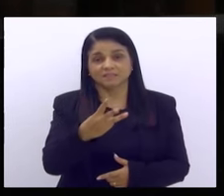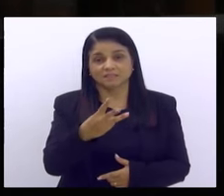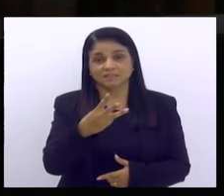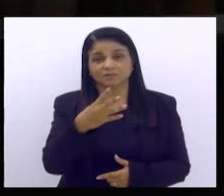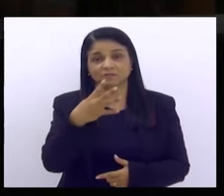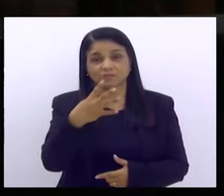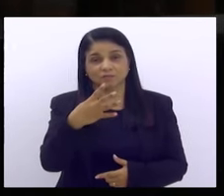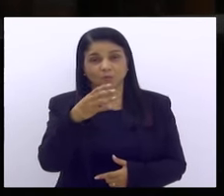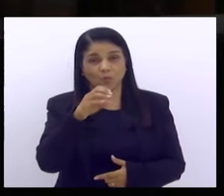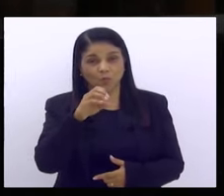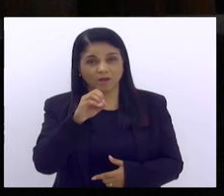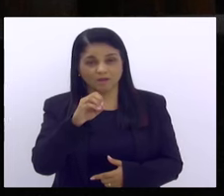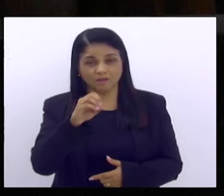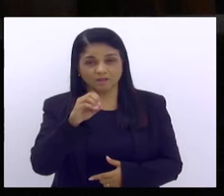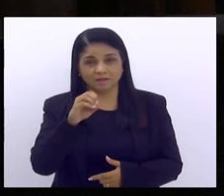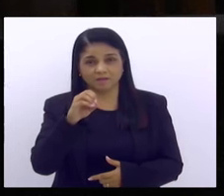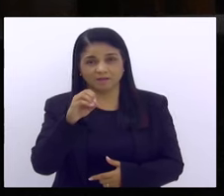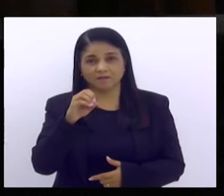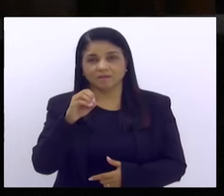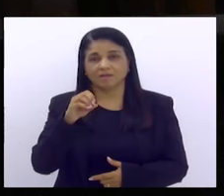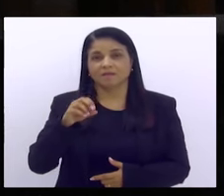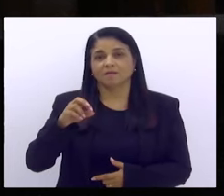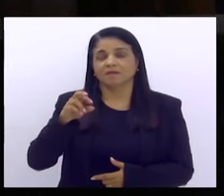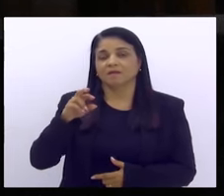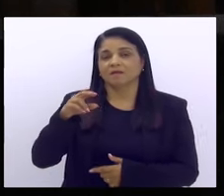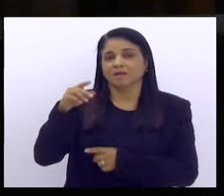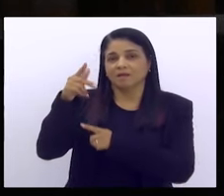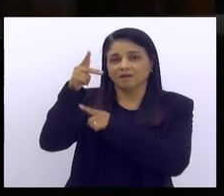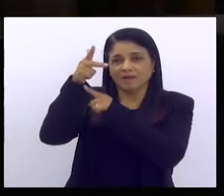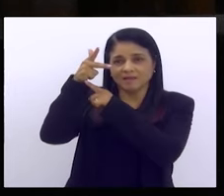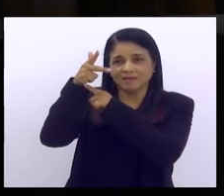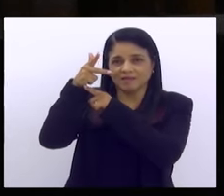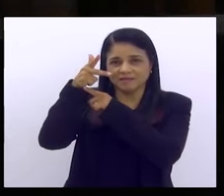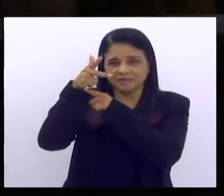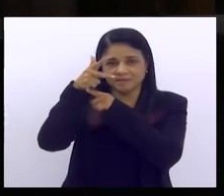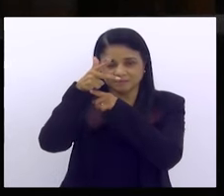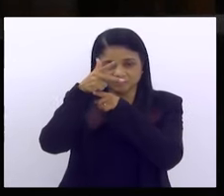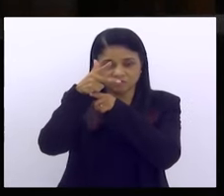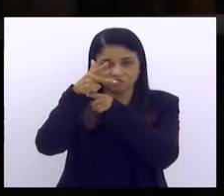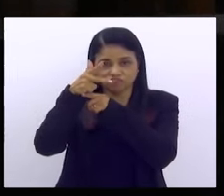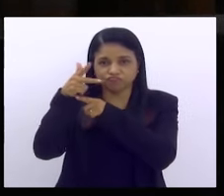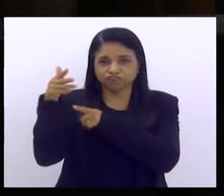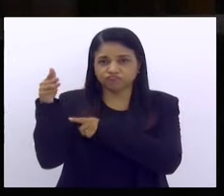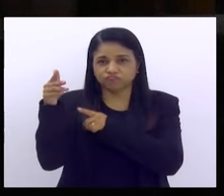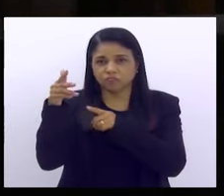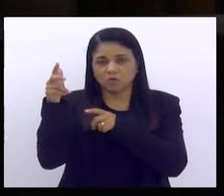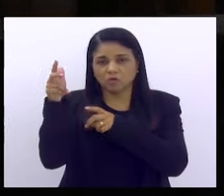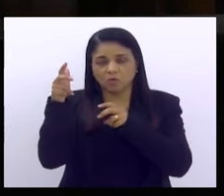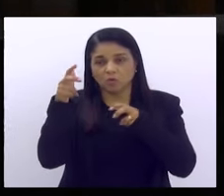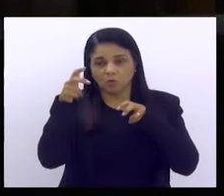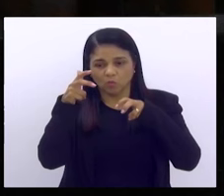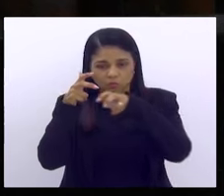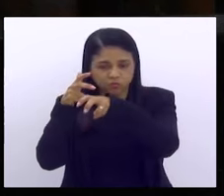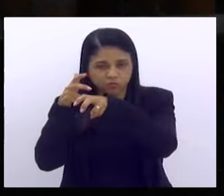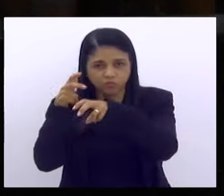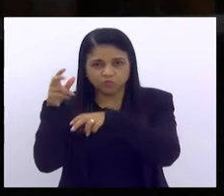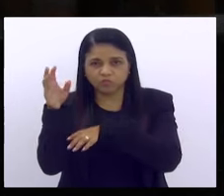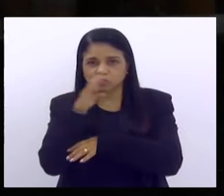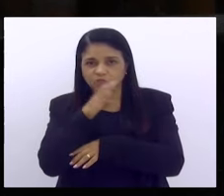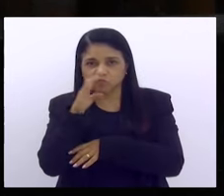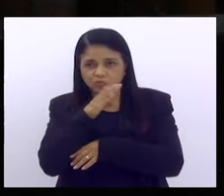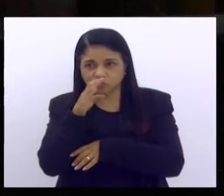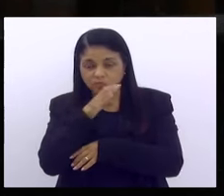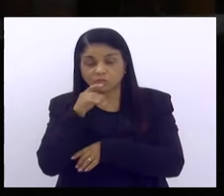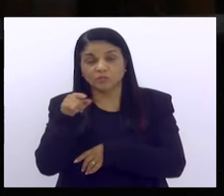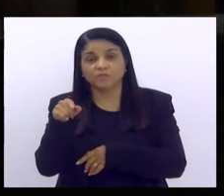340 radares nas rodovias estaduais. 340 radares. Se